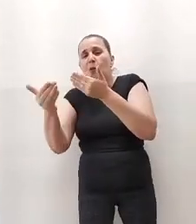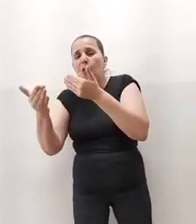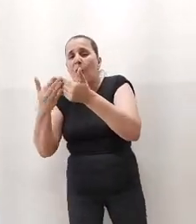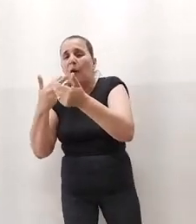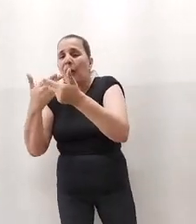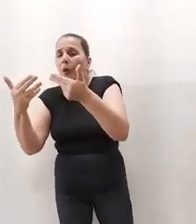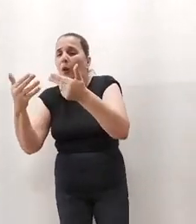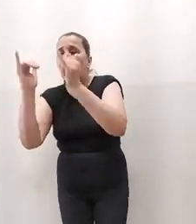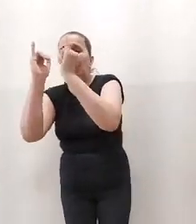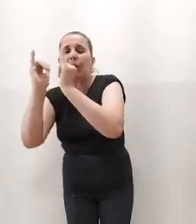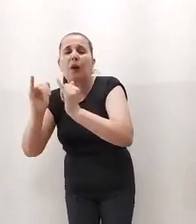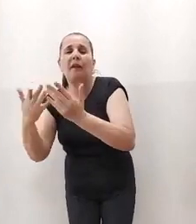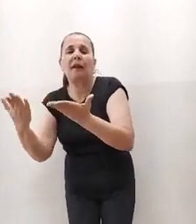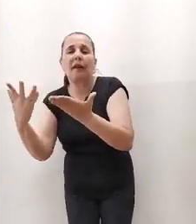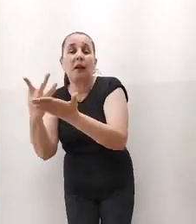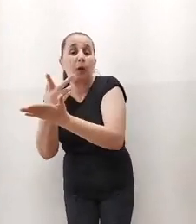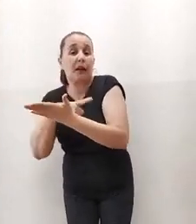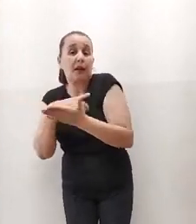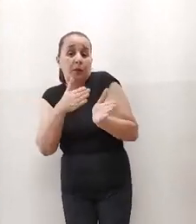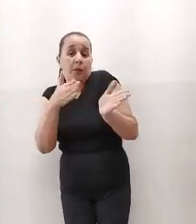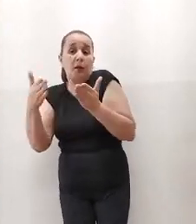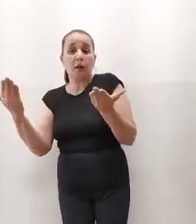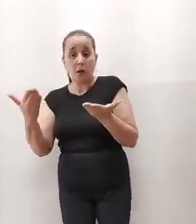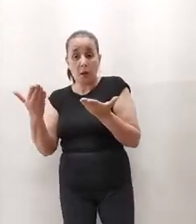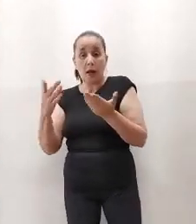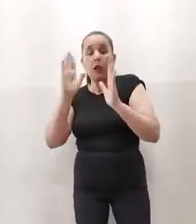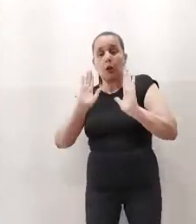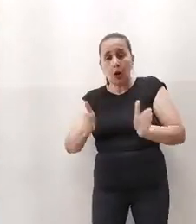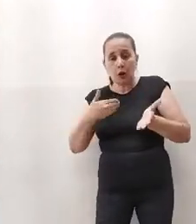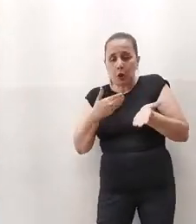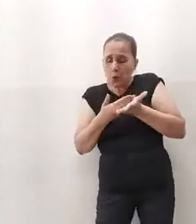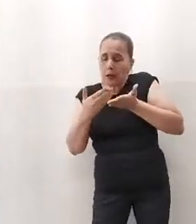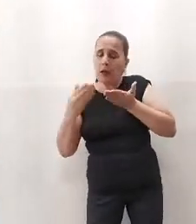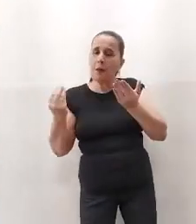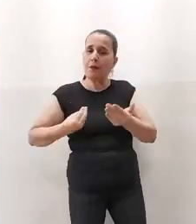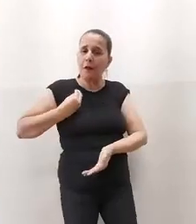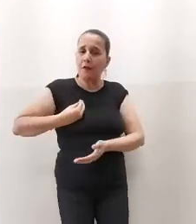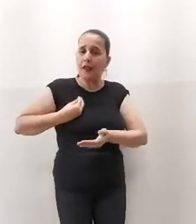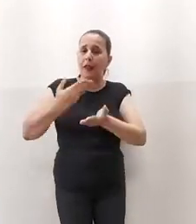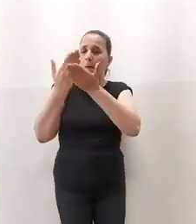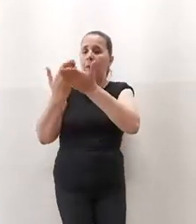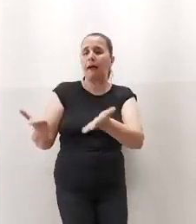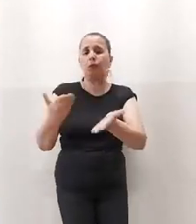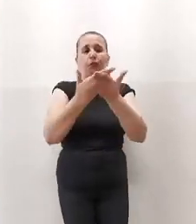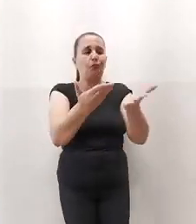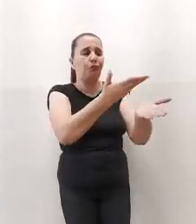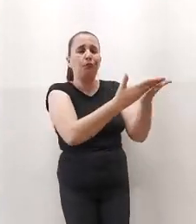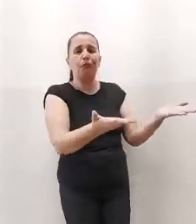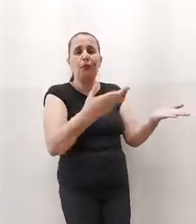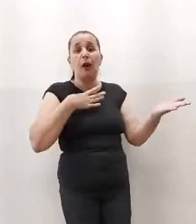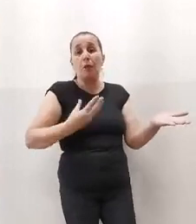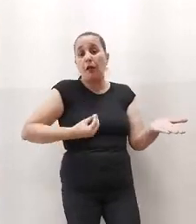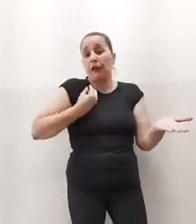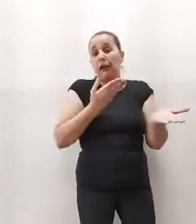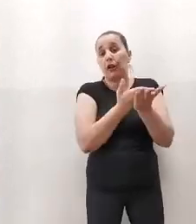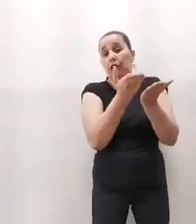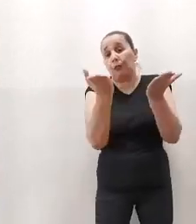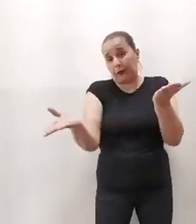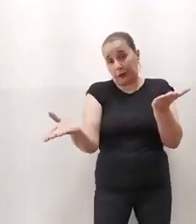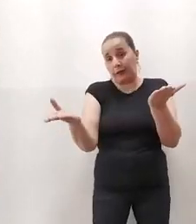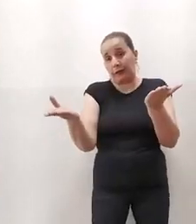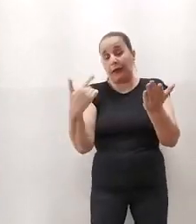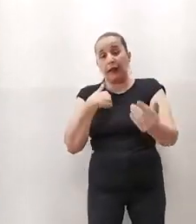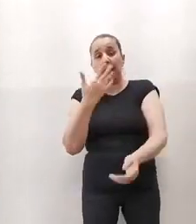de doutrina que aparece nesses dias. E nós começamos a viver uma vida totalmente perdida, uma vida sem direção, e